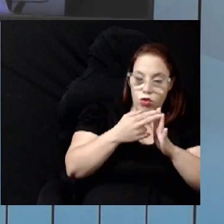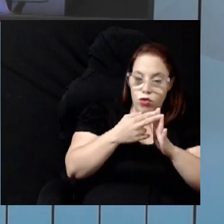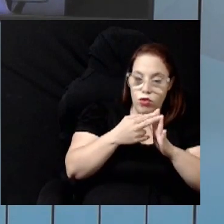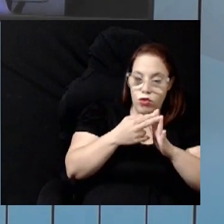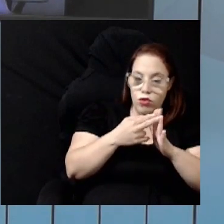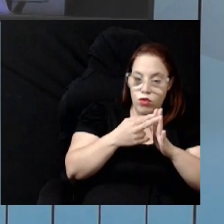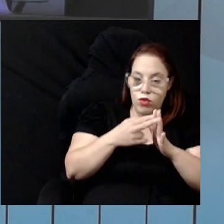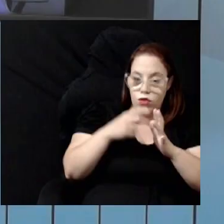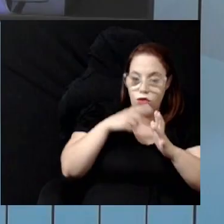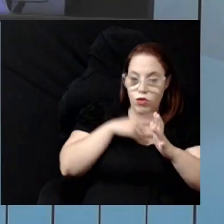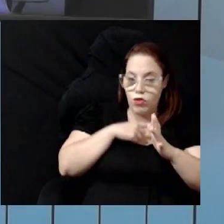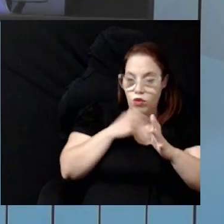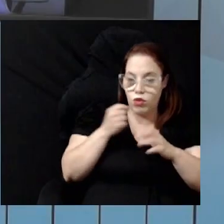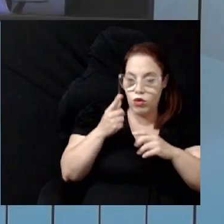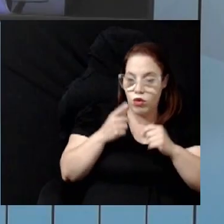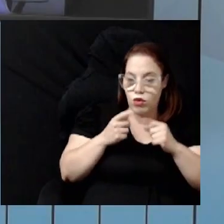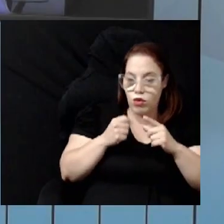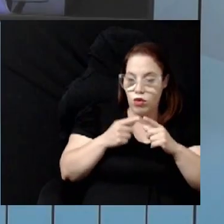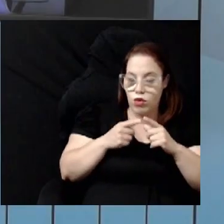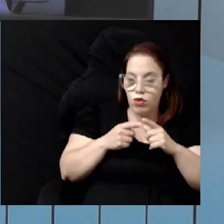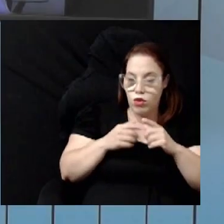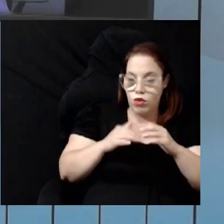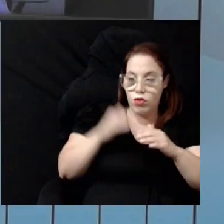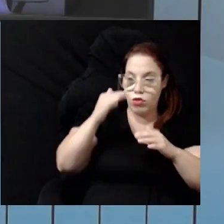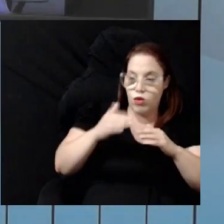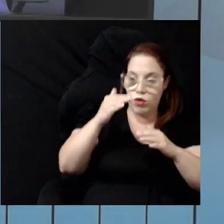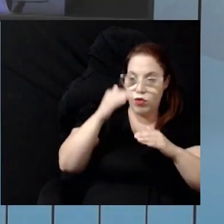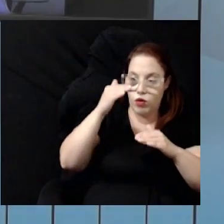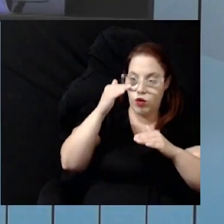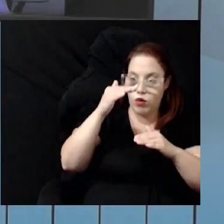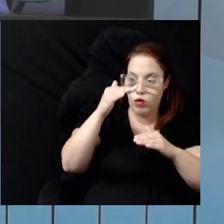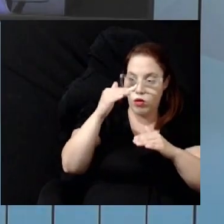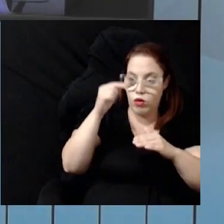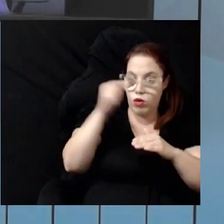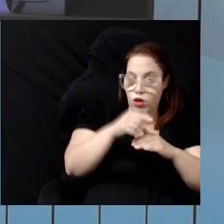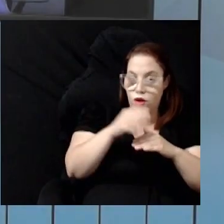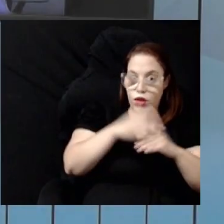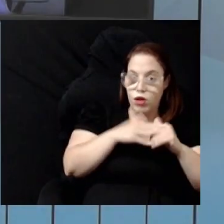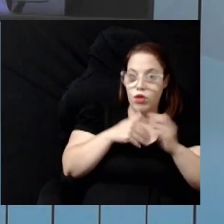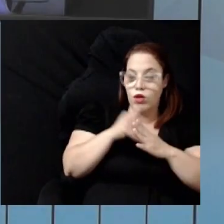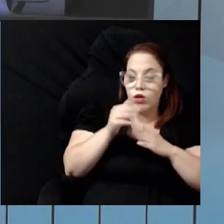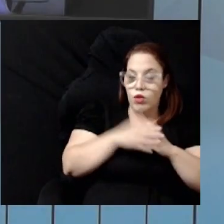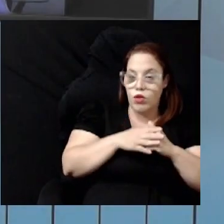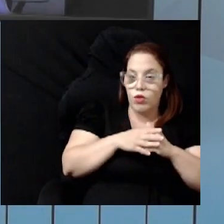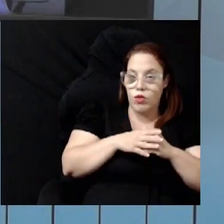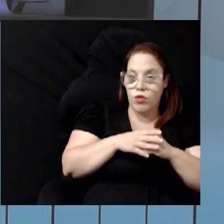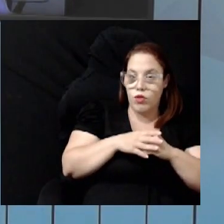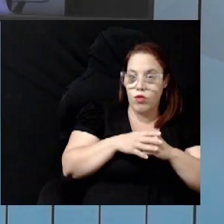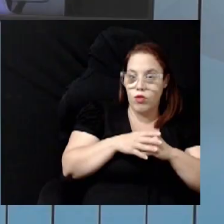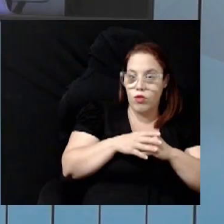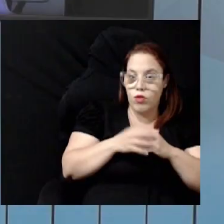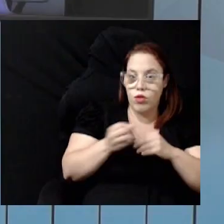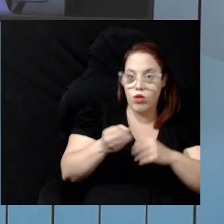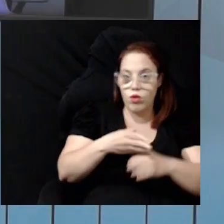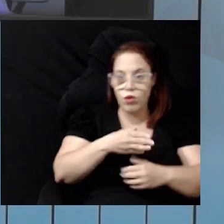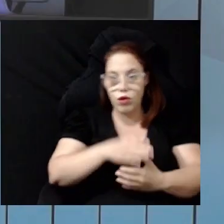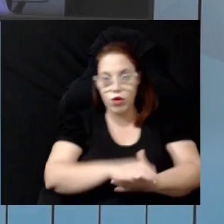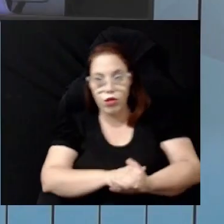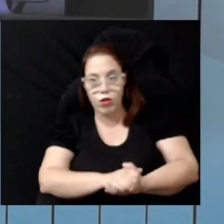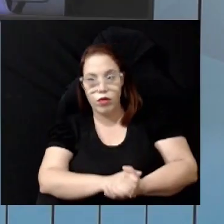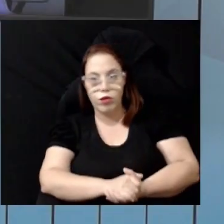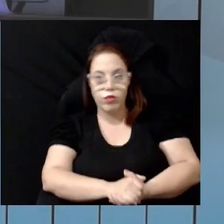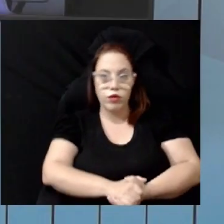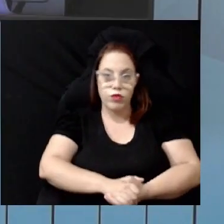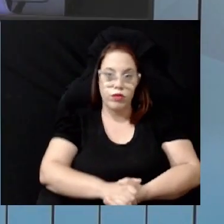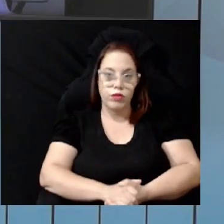cirúrgico. Tem algum avanço com relação a esses tratamentos? Eles têm alguma novidade